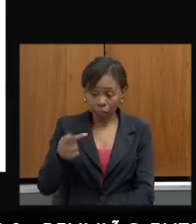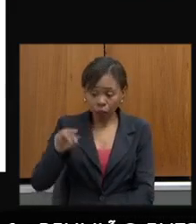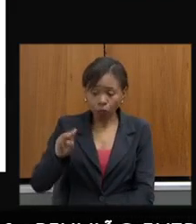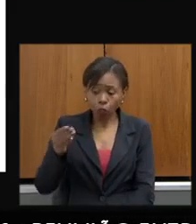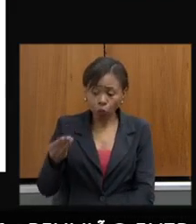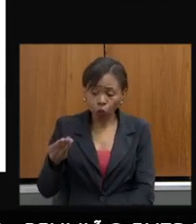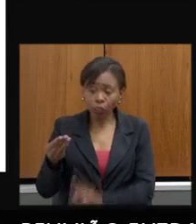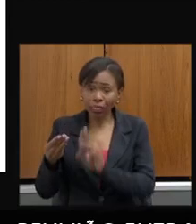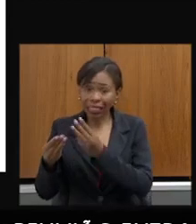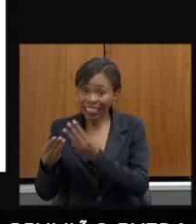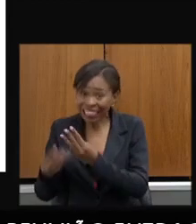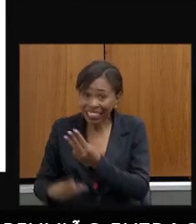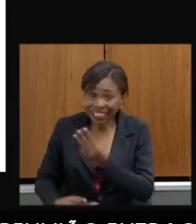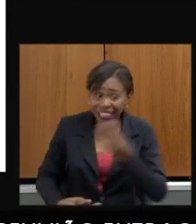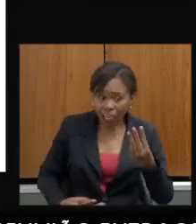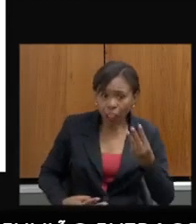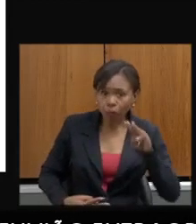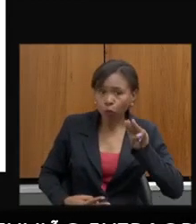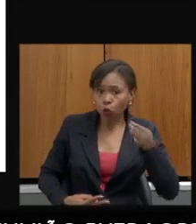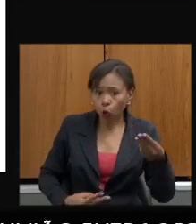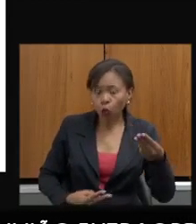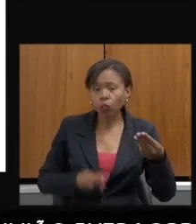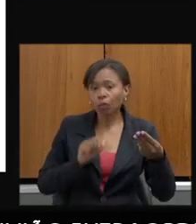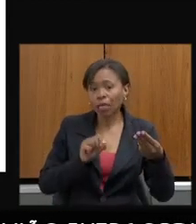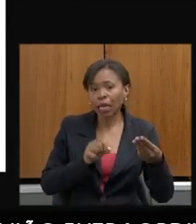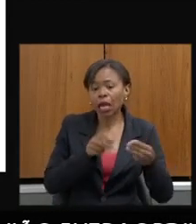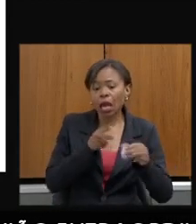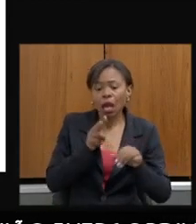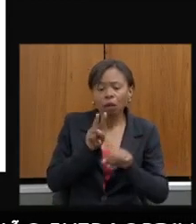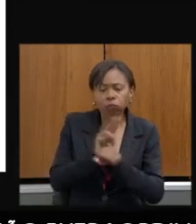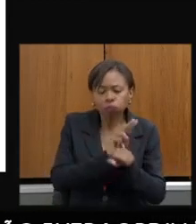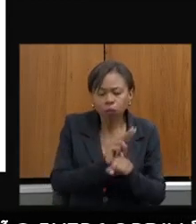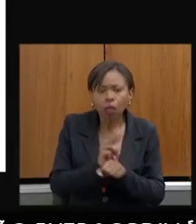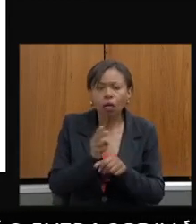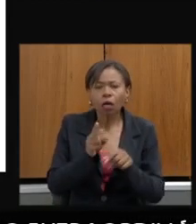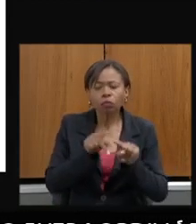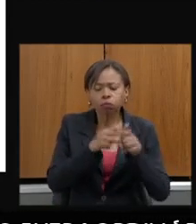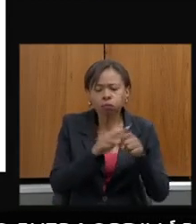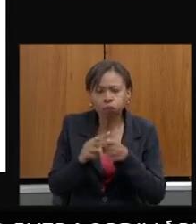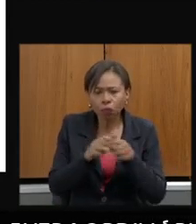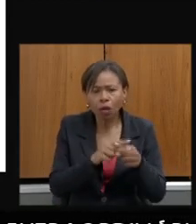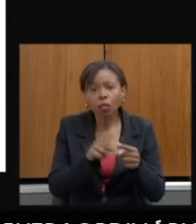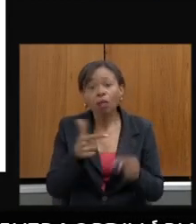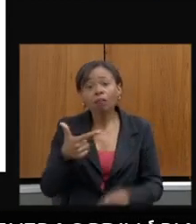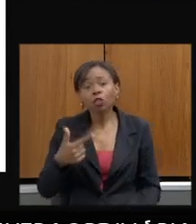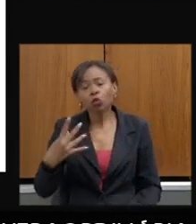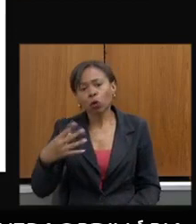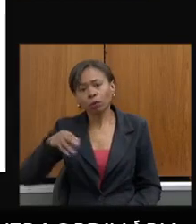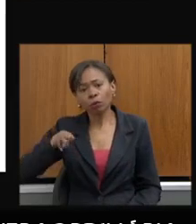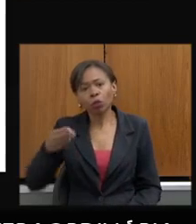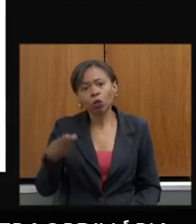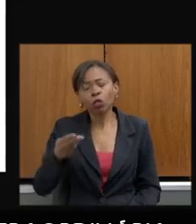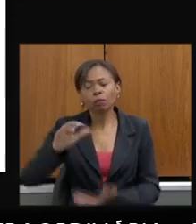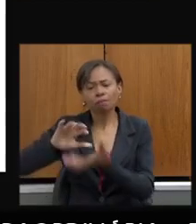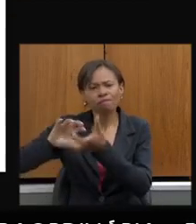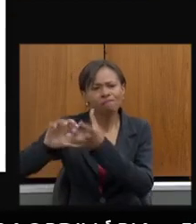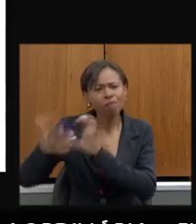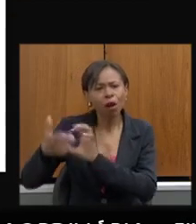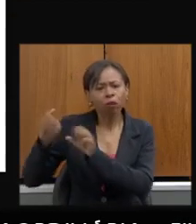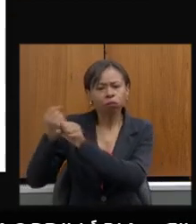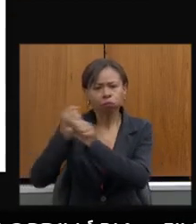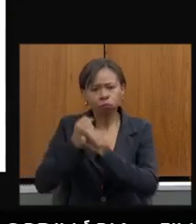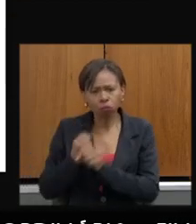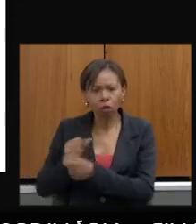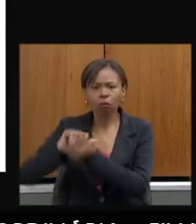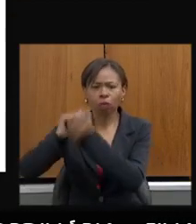milhões são para manutenção preventiva e 24 para projetos Reformas e adequações e nós temos esse detalhamento